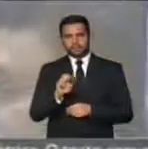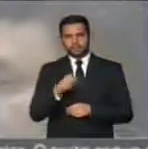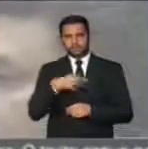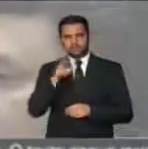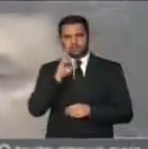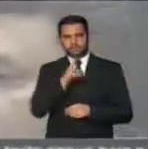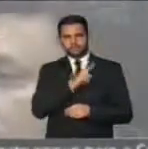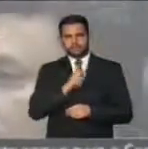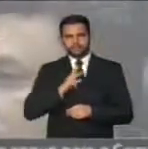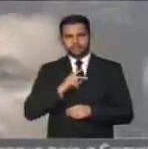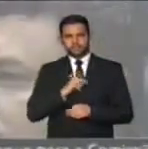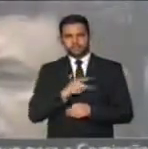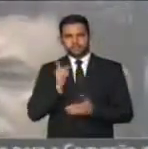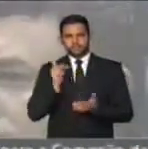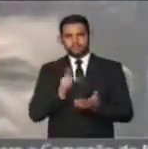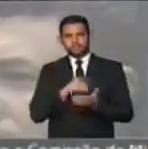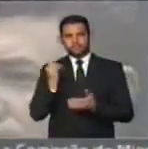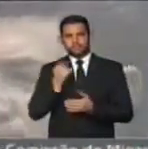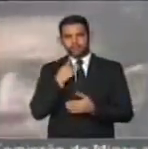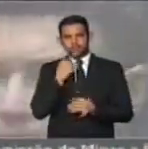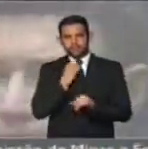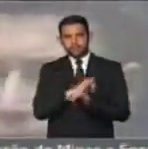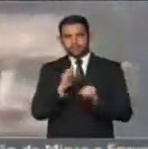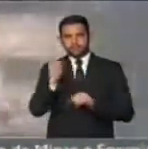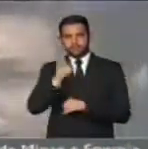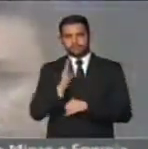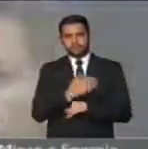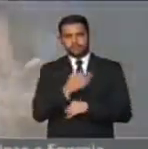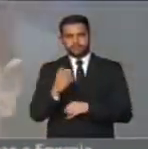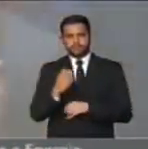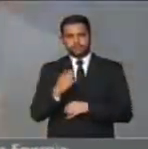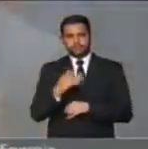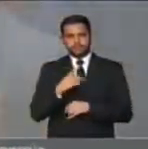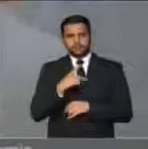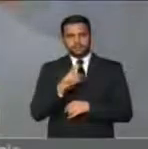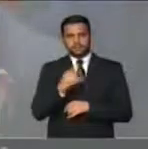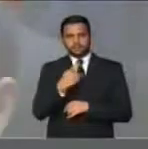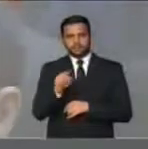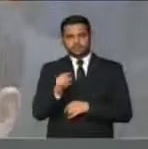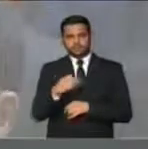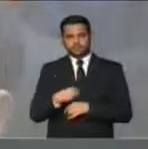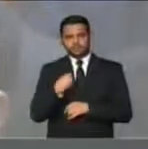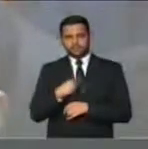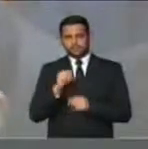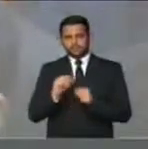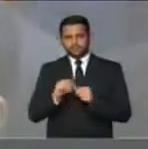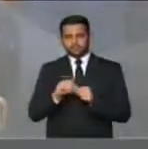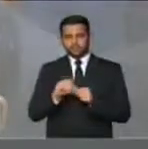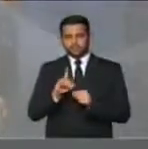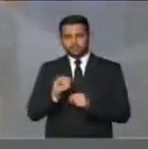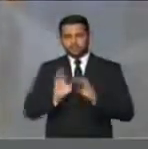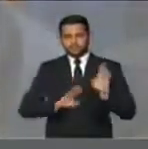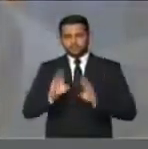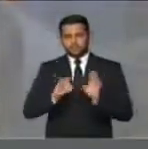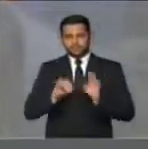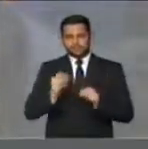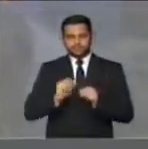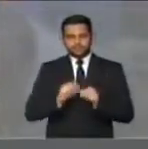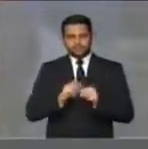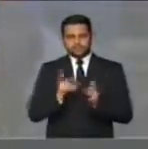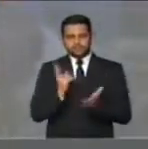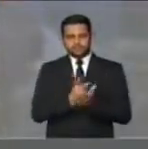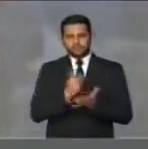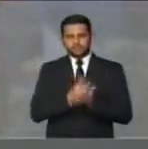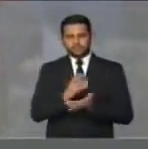Senhor presidente, é importante que fique claro para o Brasil que a oposição que está aqui fazendo obstrução, e está